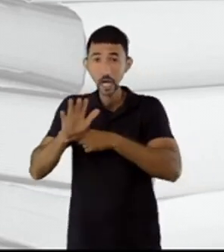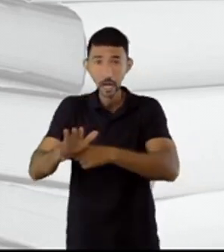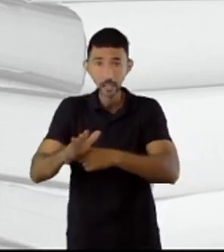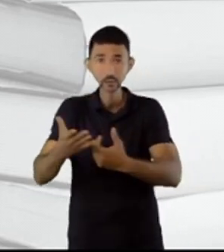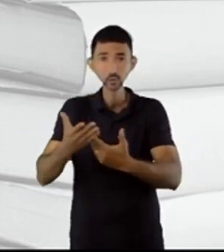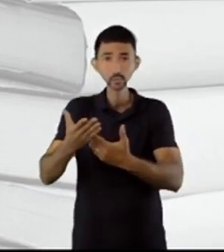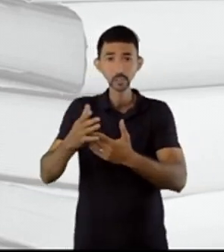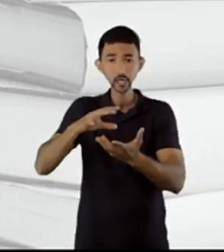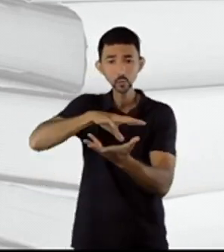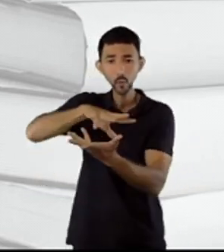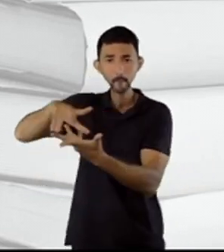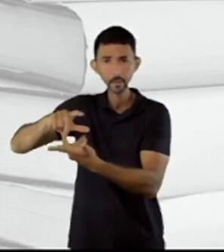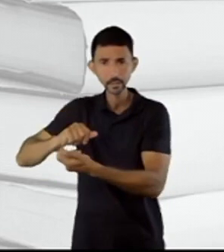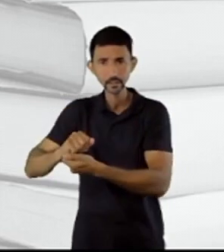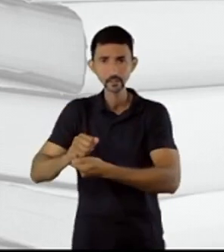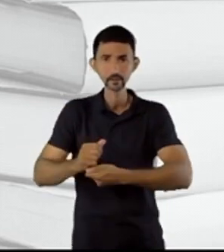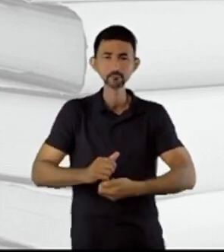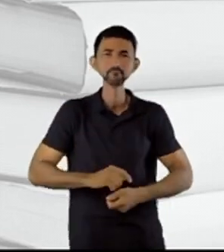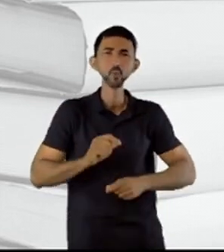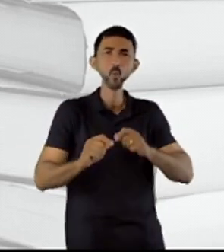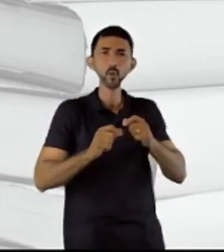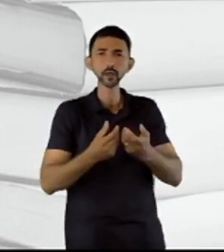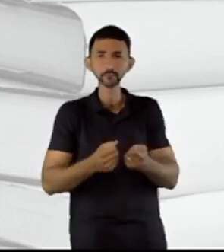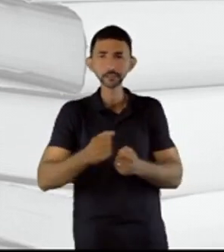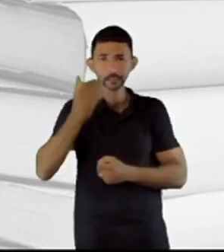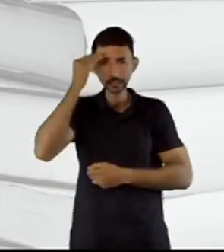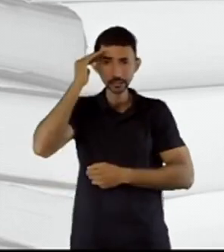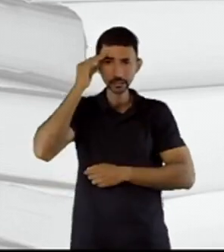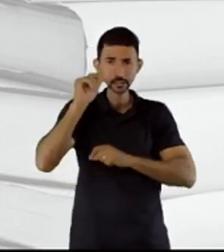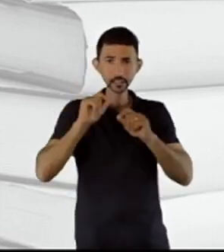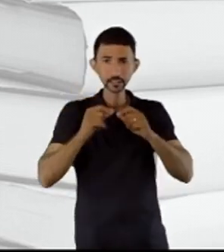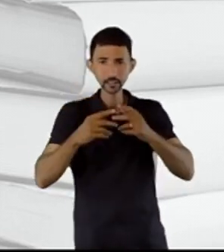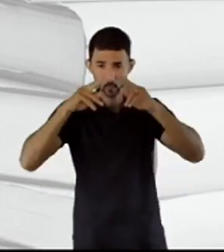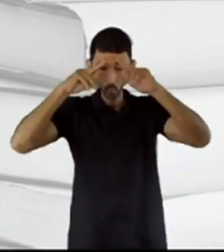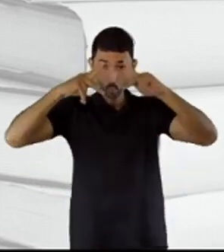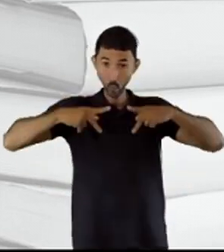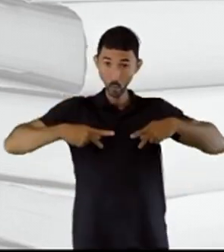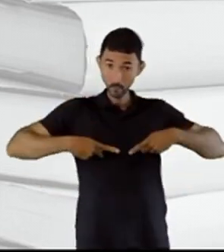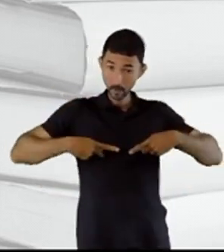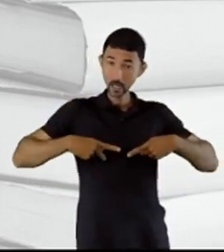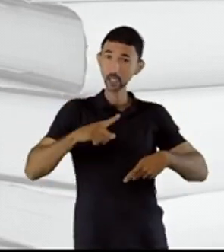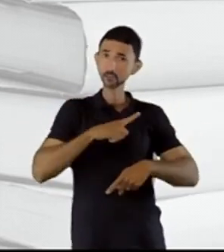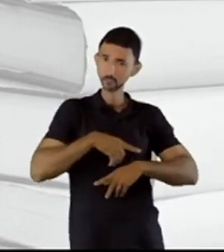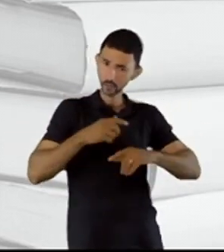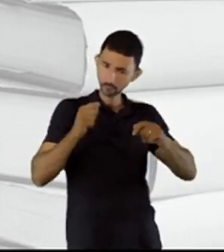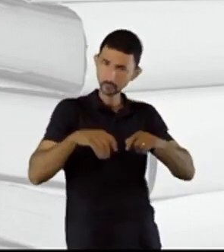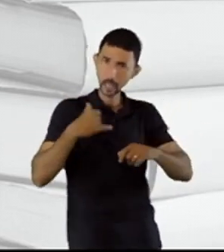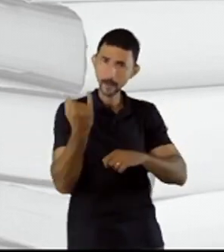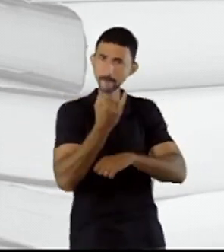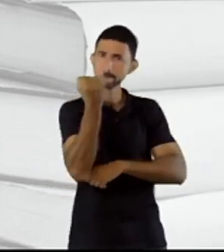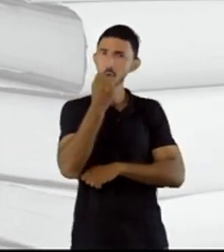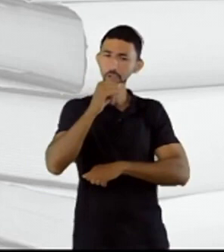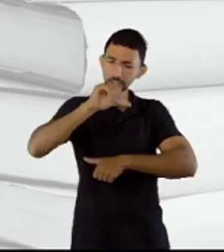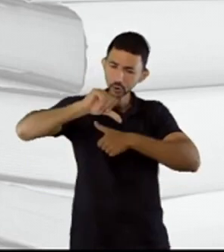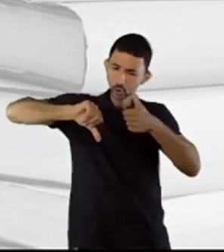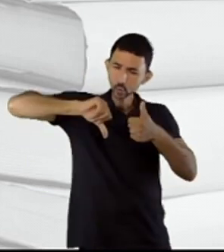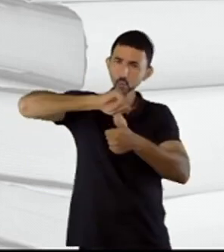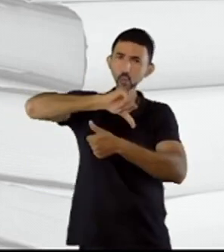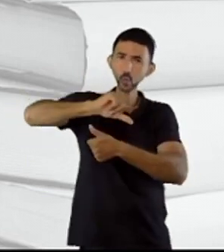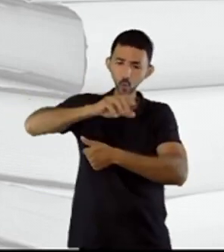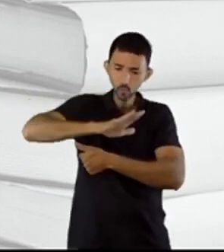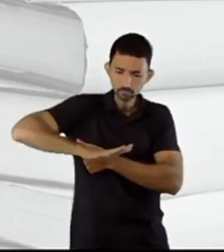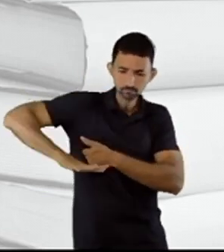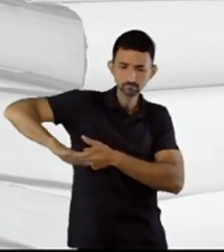Terra, né? A gente tem que entender que o ser humano em si, ele tem um grande papel modificador aqui